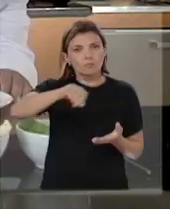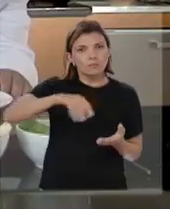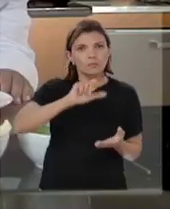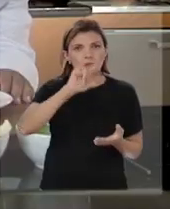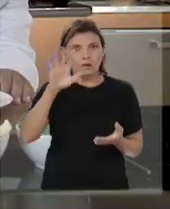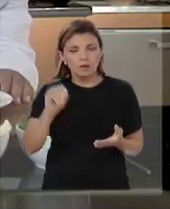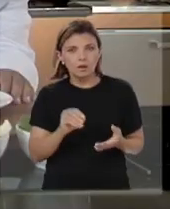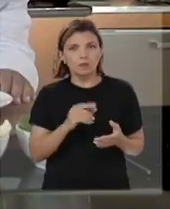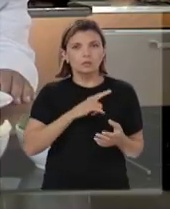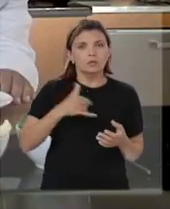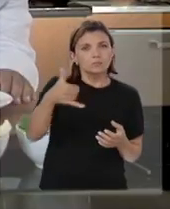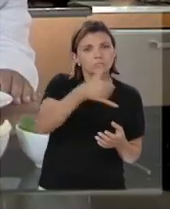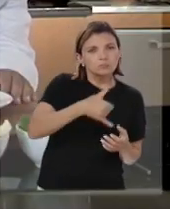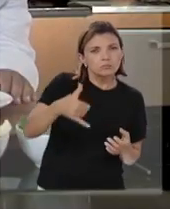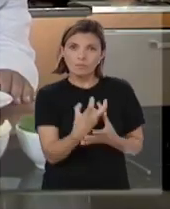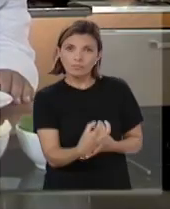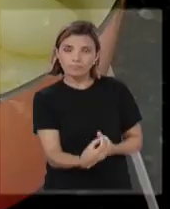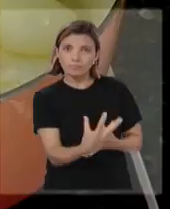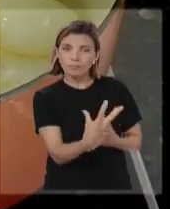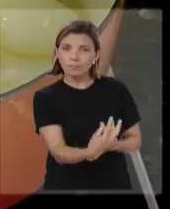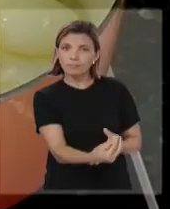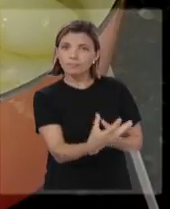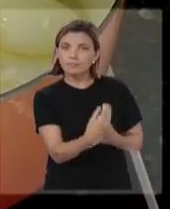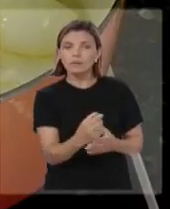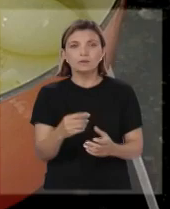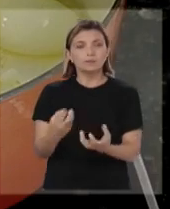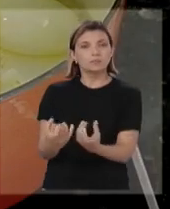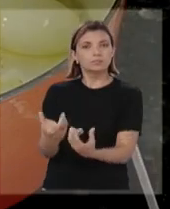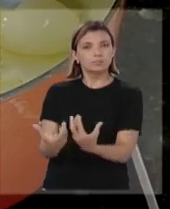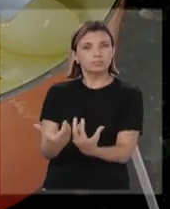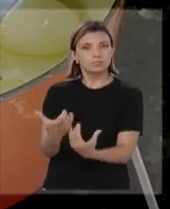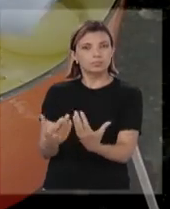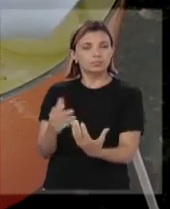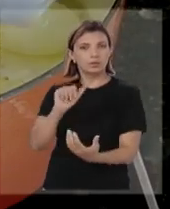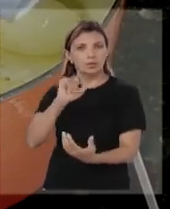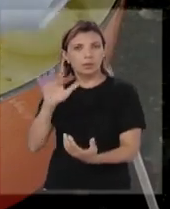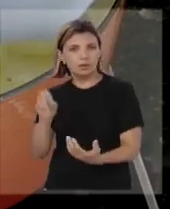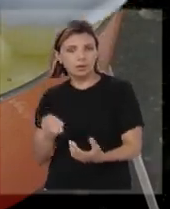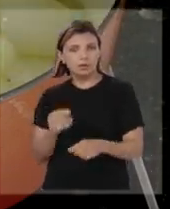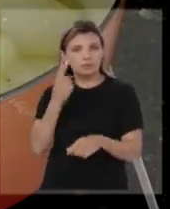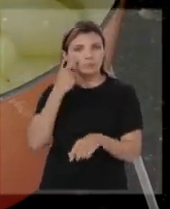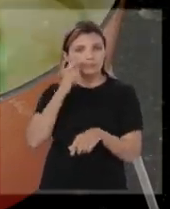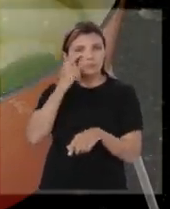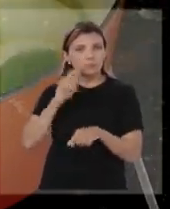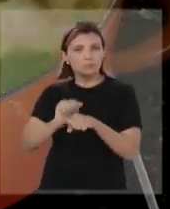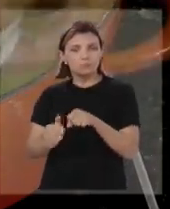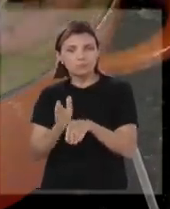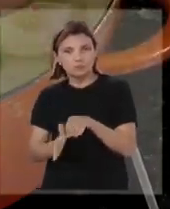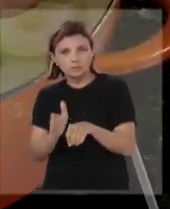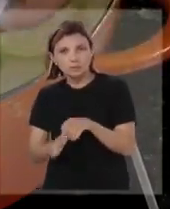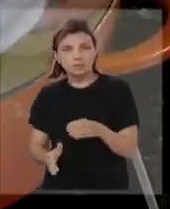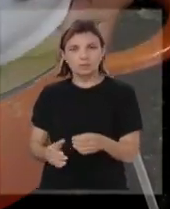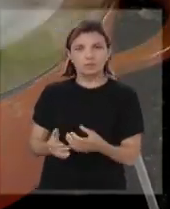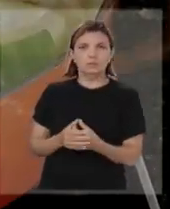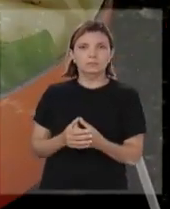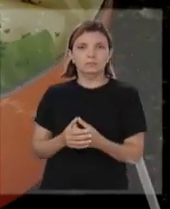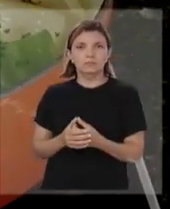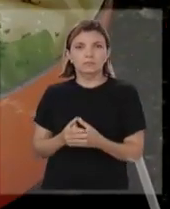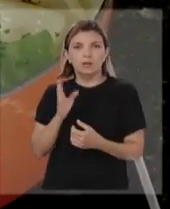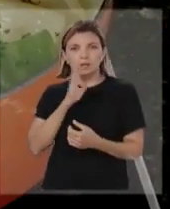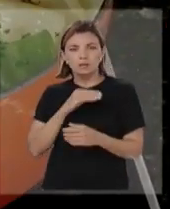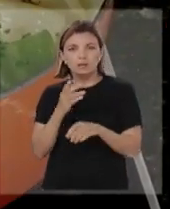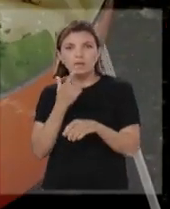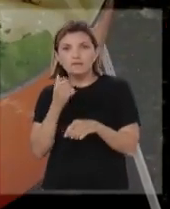limão, alho, azeite, sal e pimenta. Vamos refogar em uma panela o alho, a cebola, pimentão, tomate